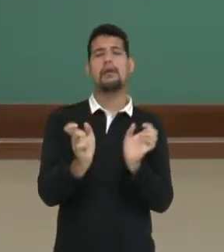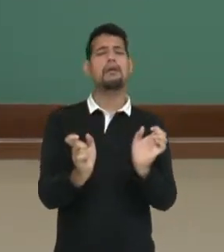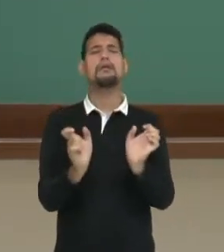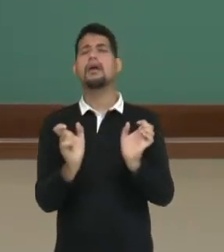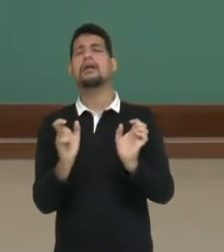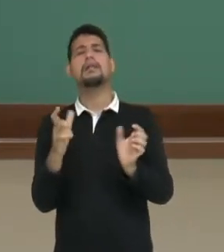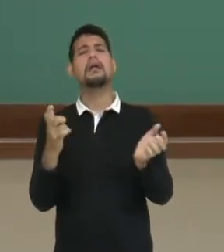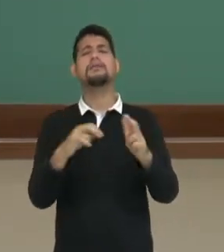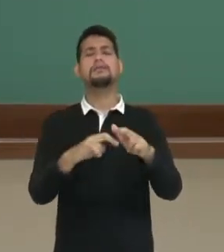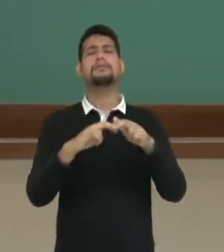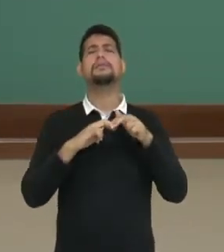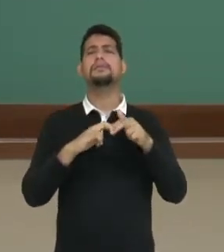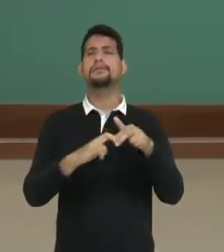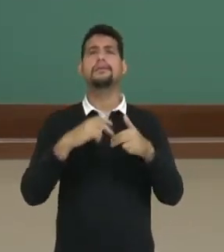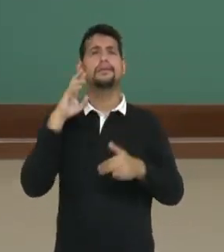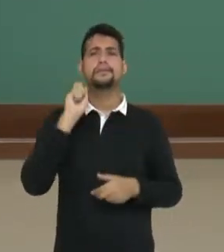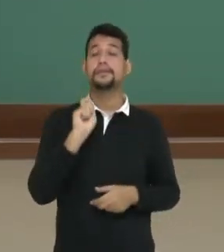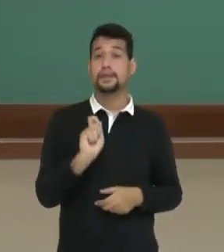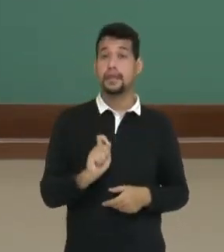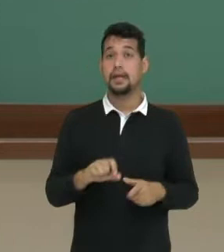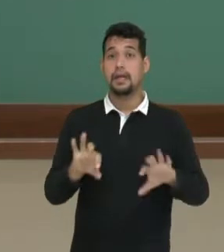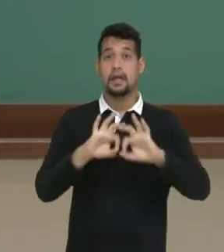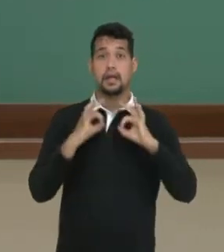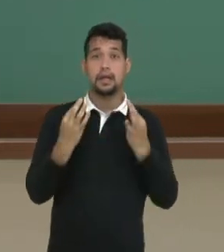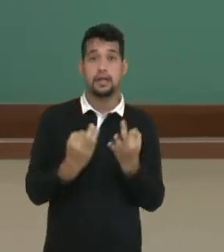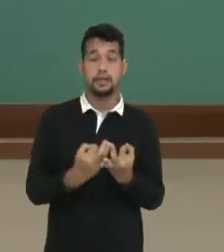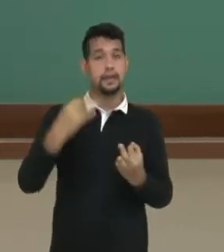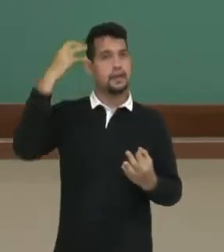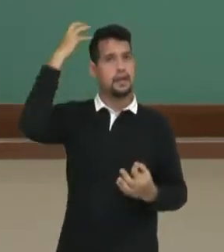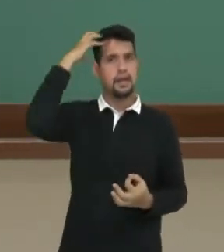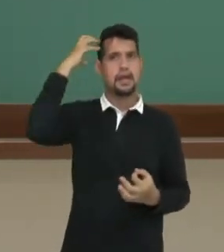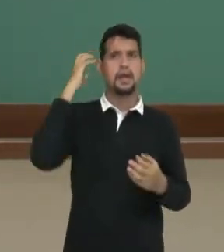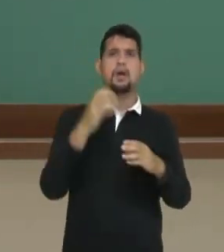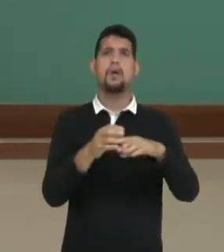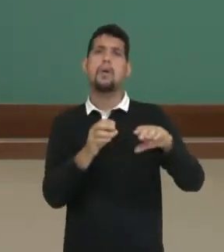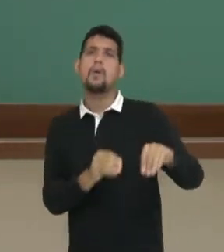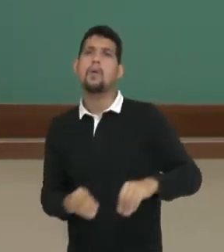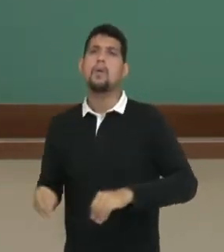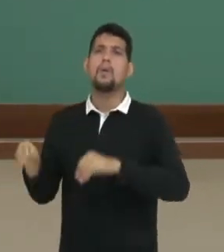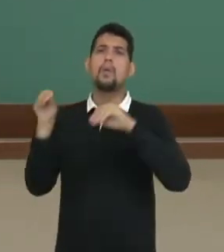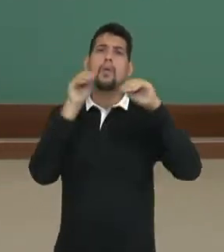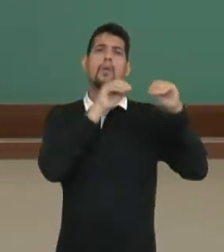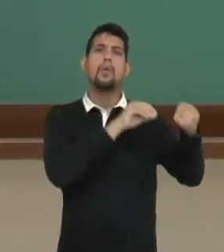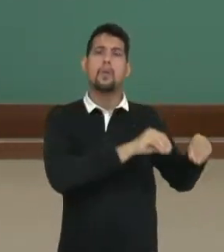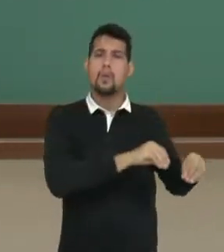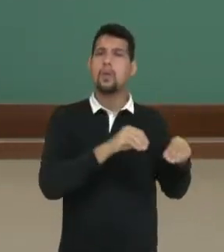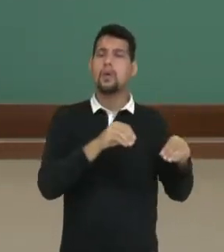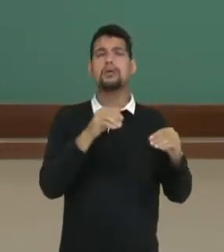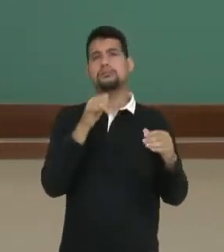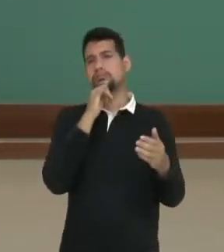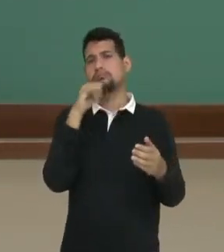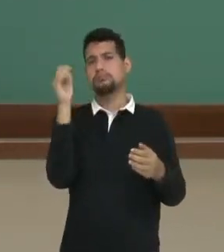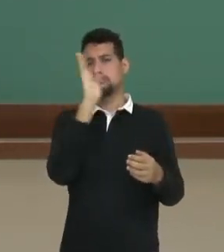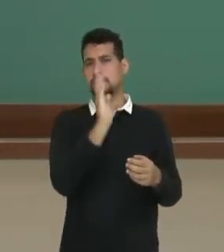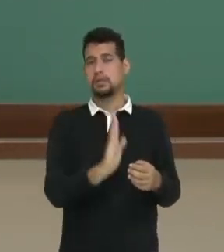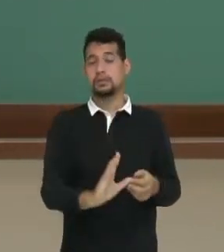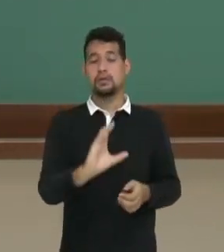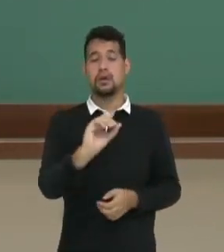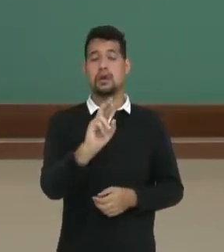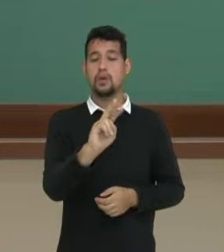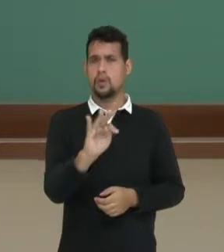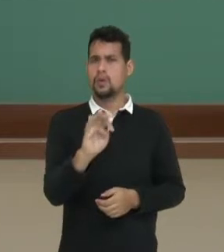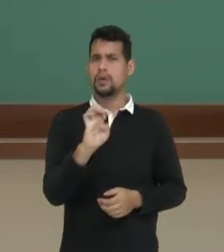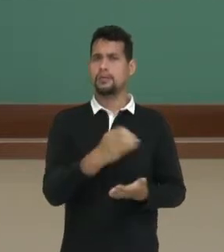dos motivos pelos quais a família real transferiu a corte para o Brasil no início do século XIX